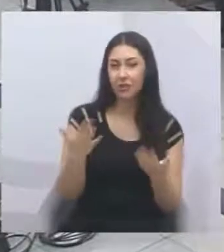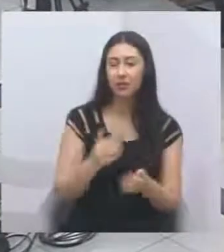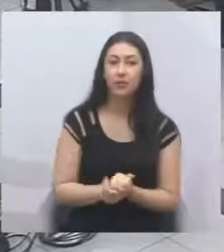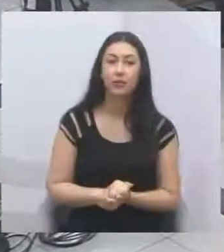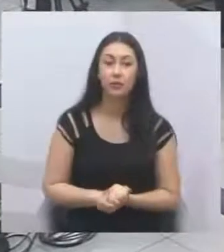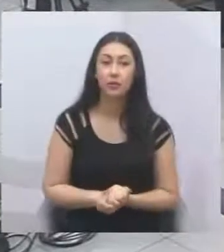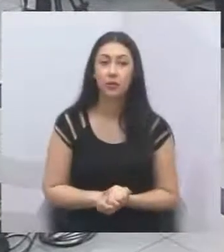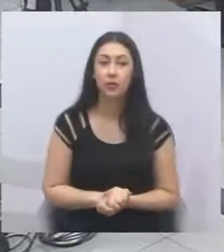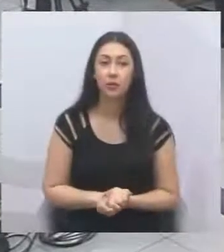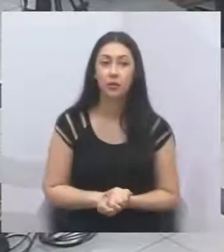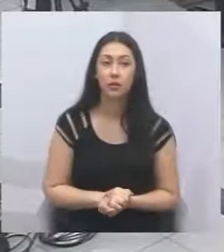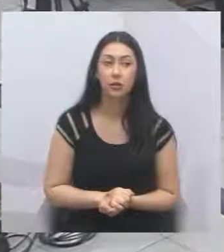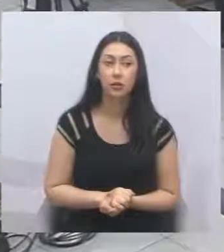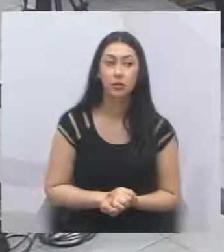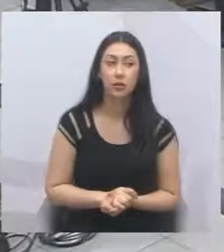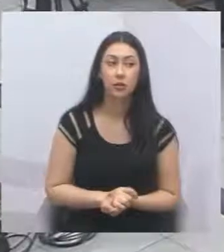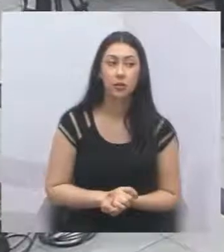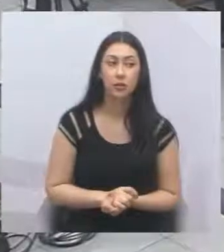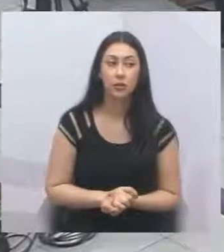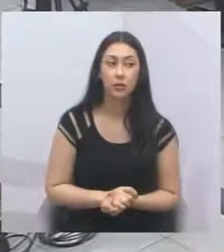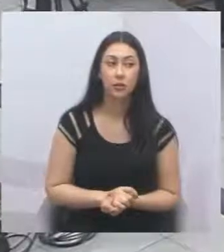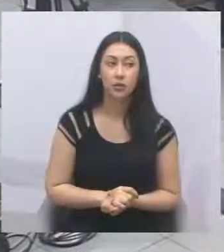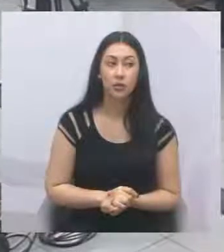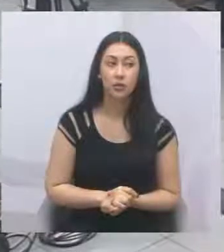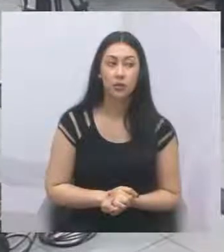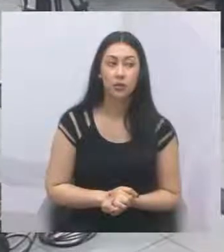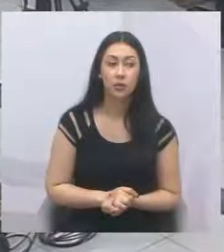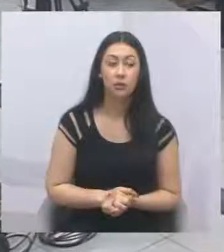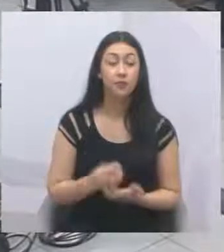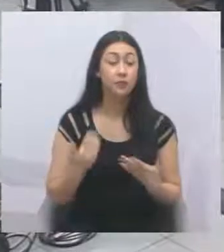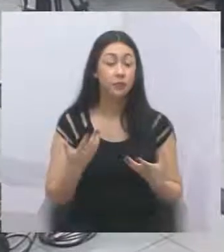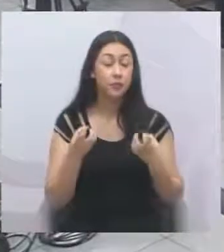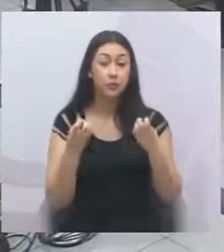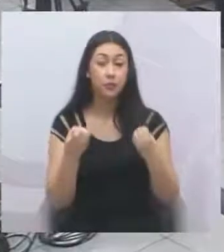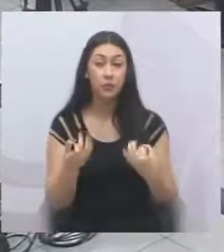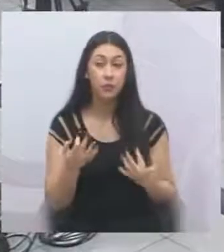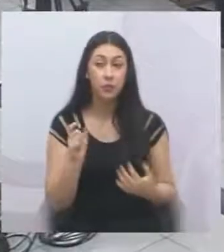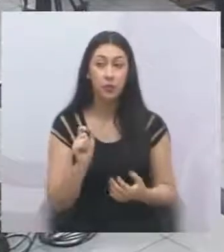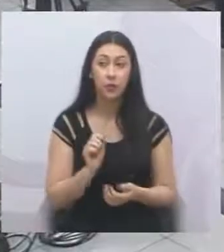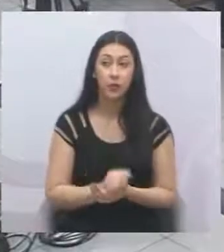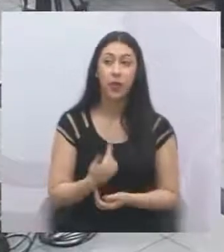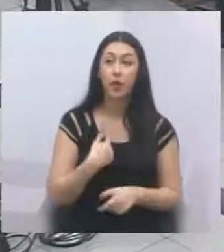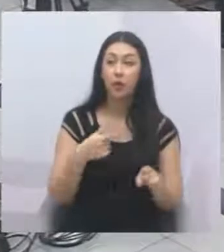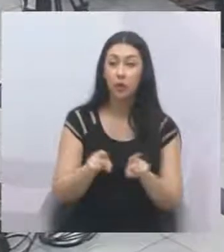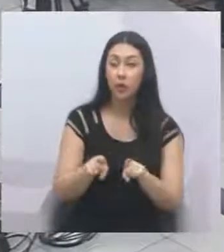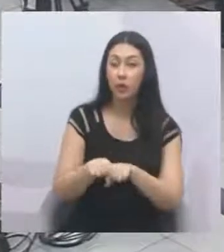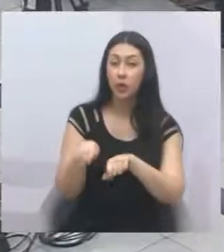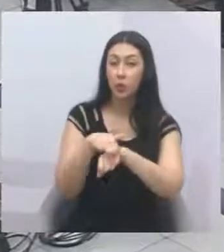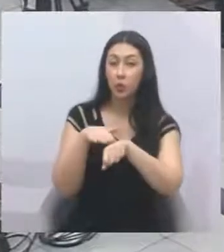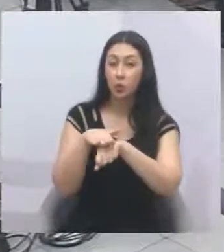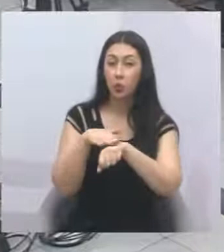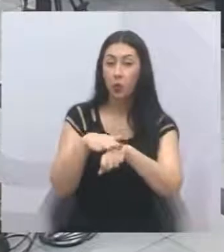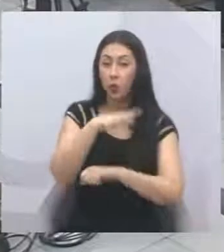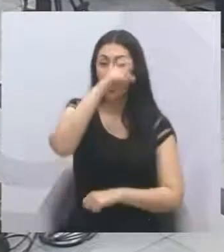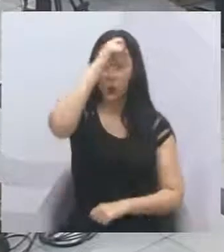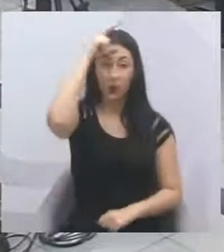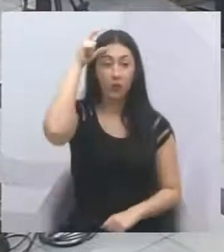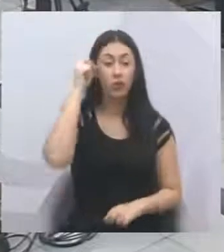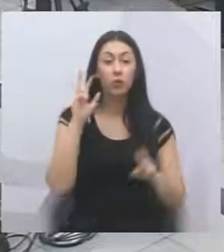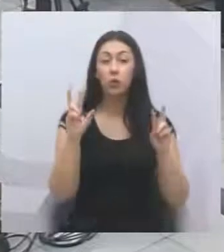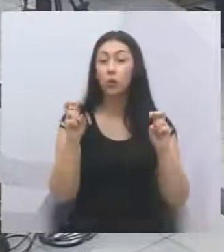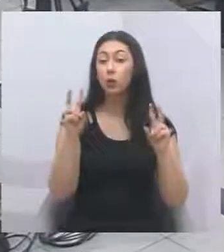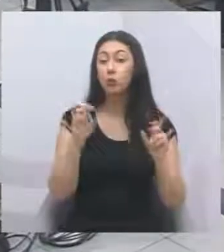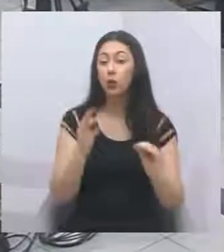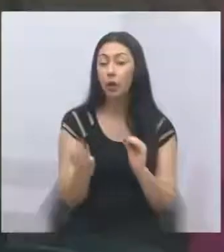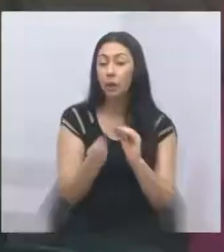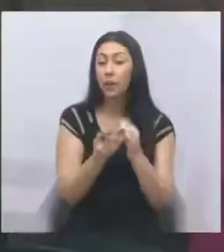casa, né, favorece isso, mas, assim, dizer também que tive também falando com o prefeito também a respeito da emenda